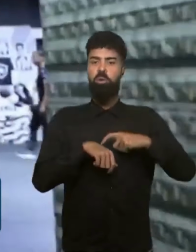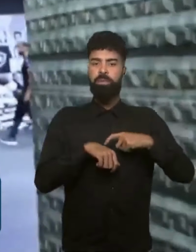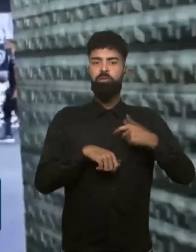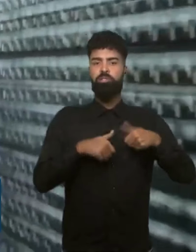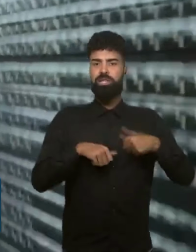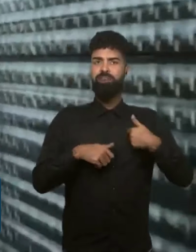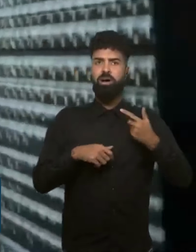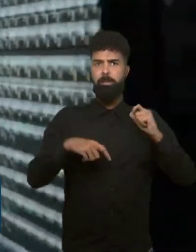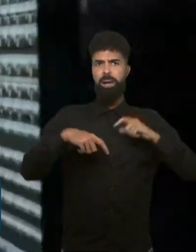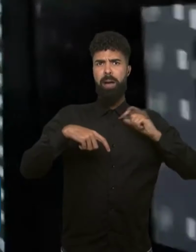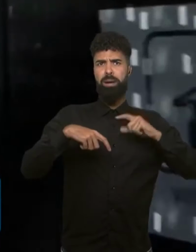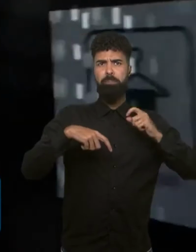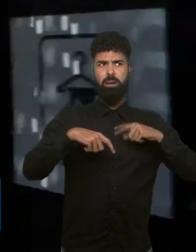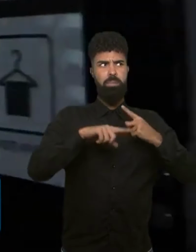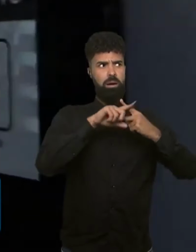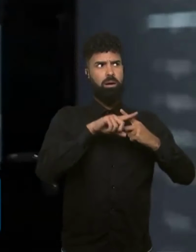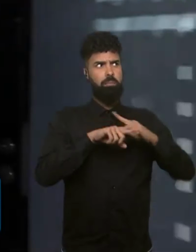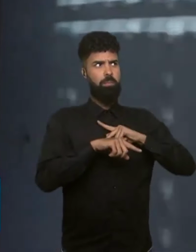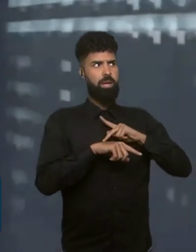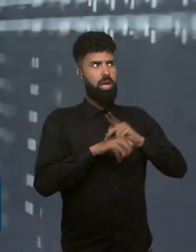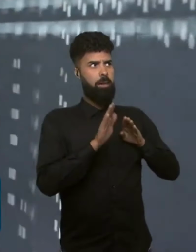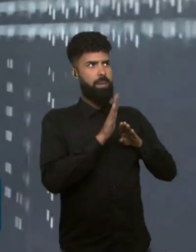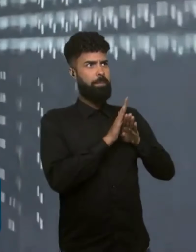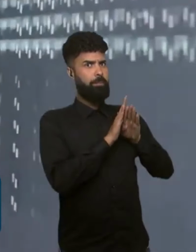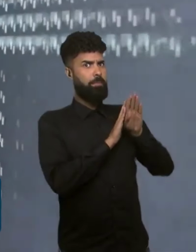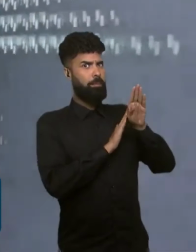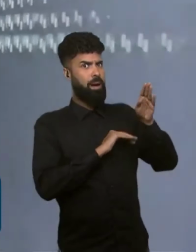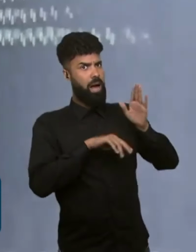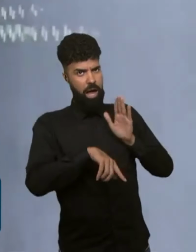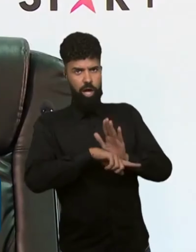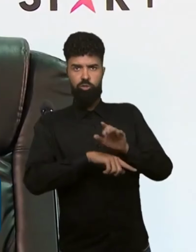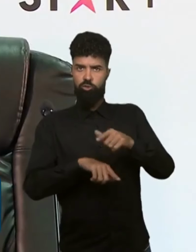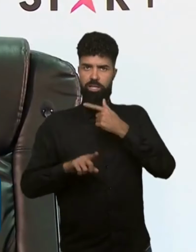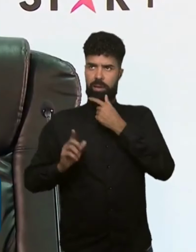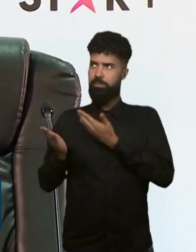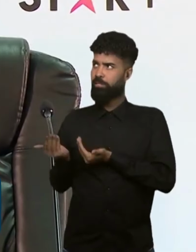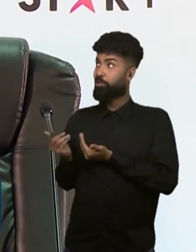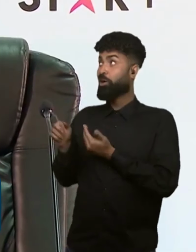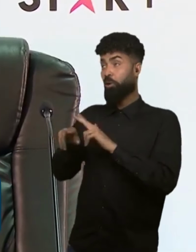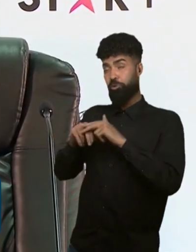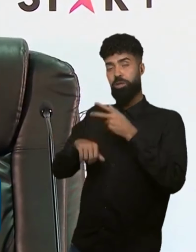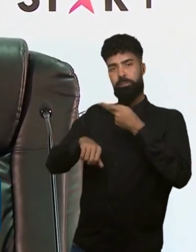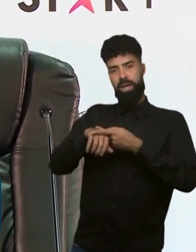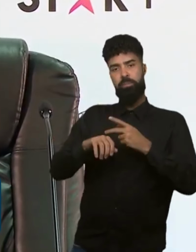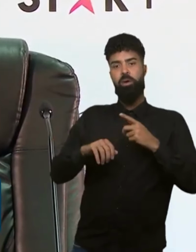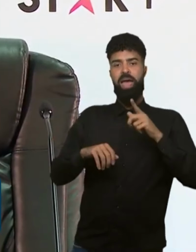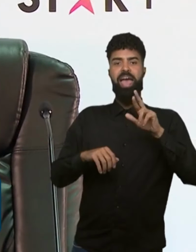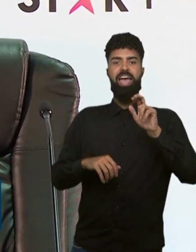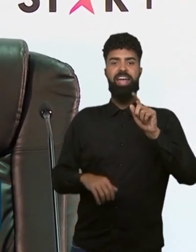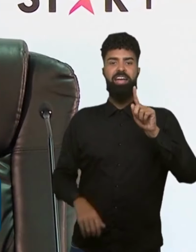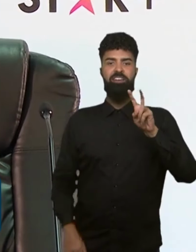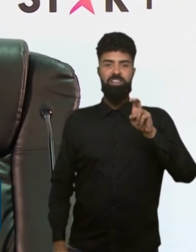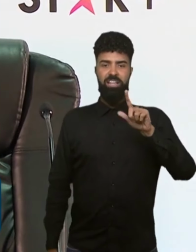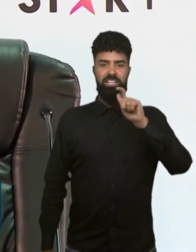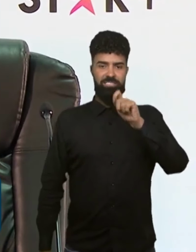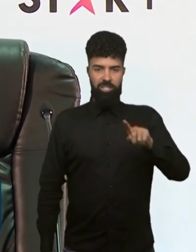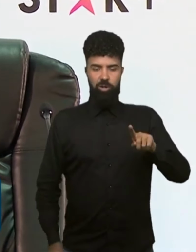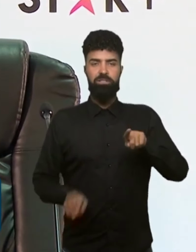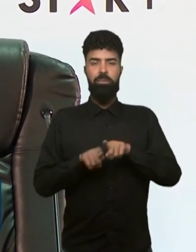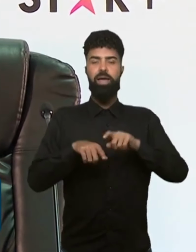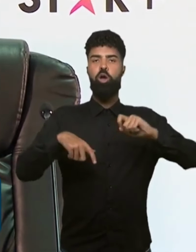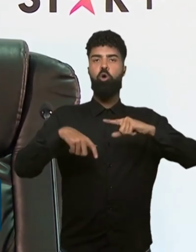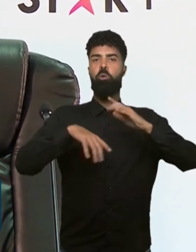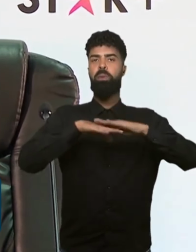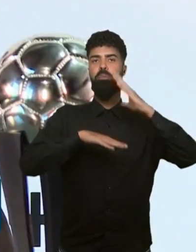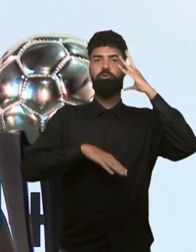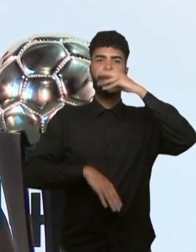mais decisivos do Verdão para o título foram trilhados. Então, recebeu o prêmio de revelação e de autor do gol mais